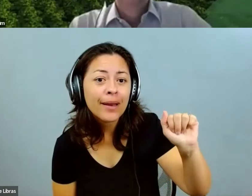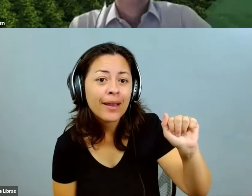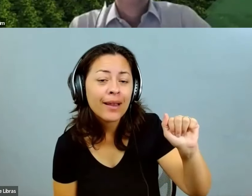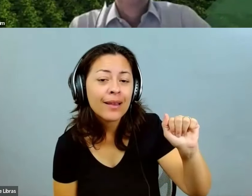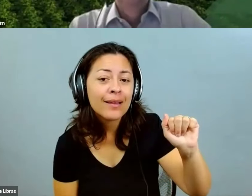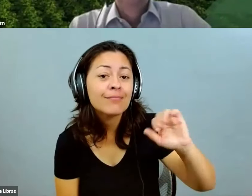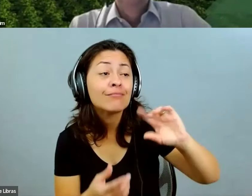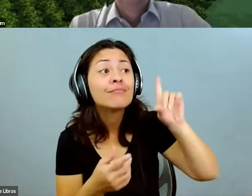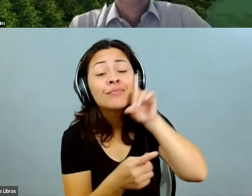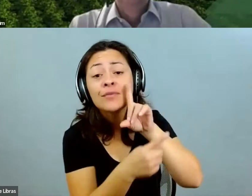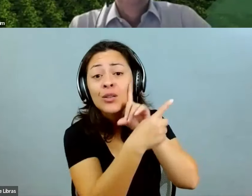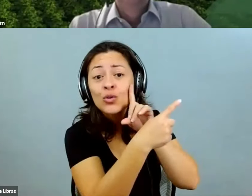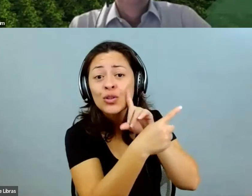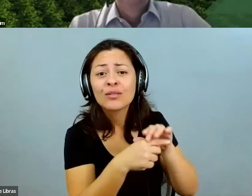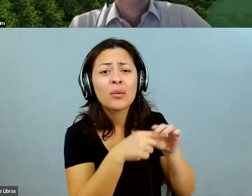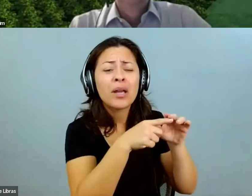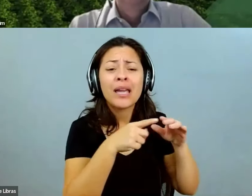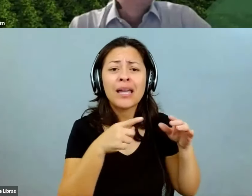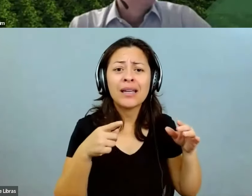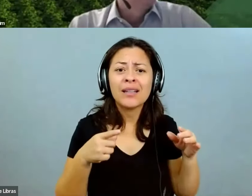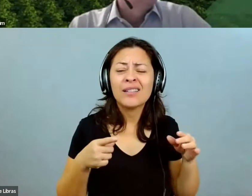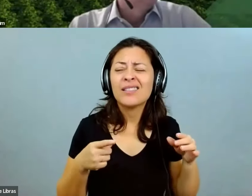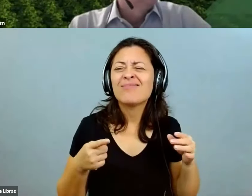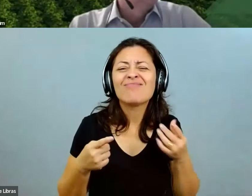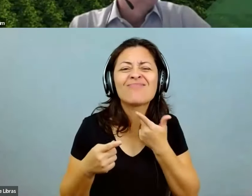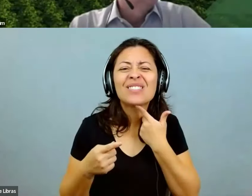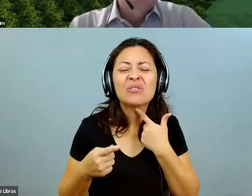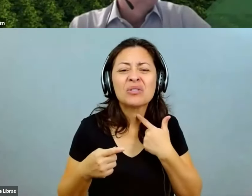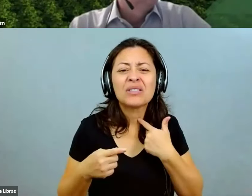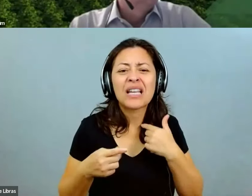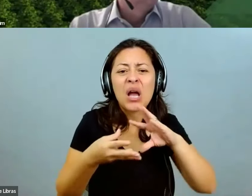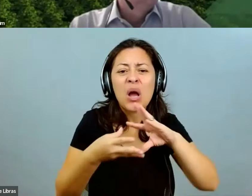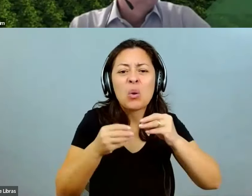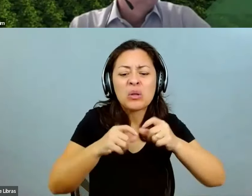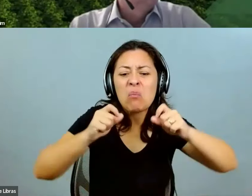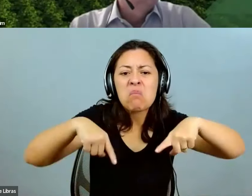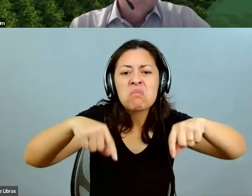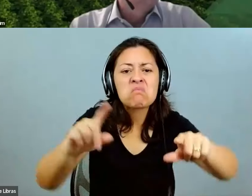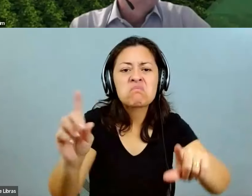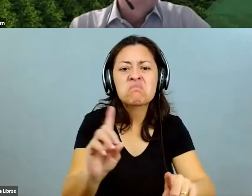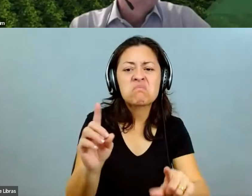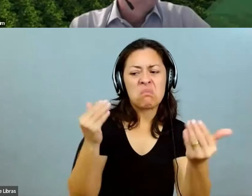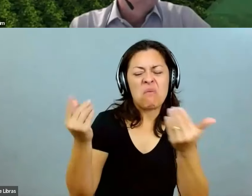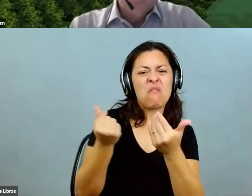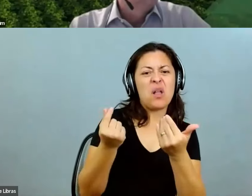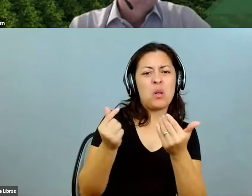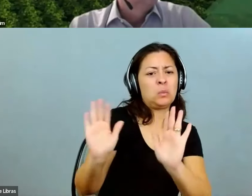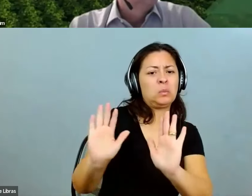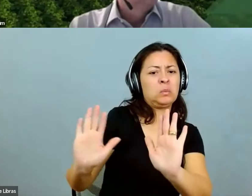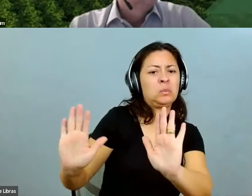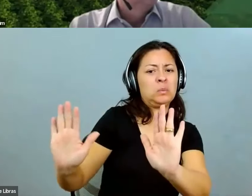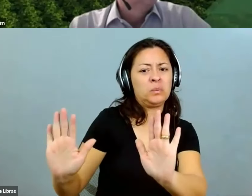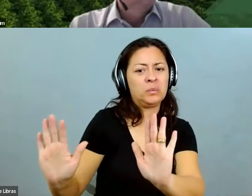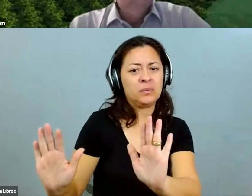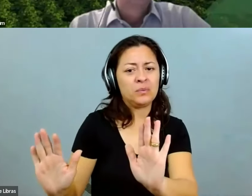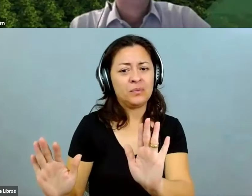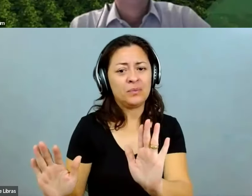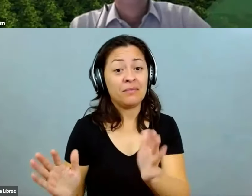Unidos então não tá motivando nem um pouquinho o produtor a plantar algodão em comparação com o preço hoje Spot aí de